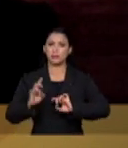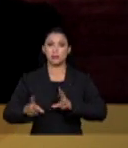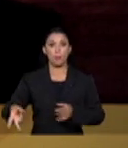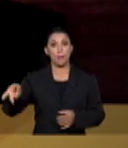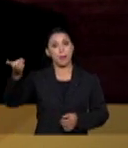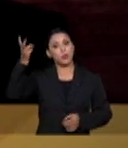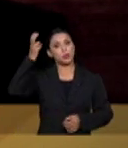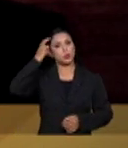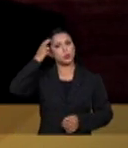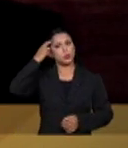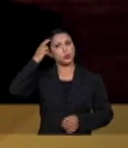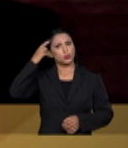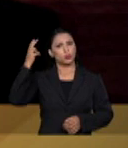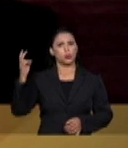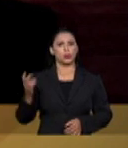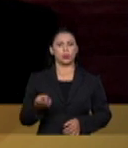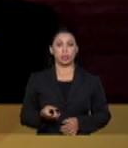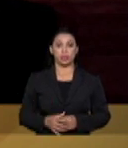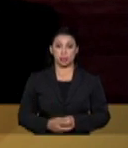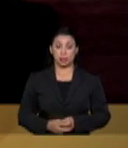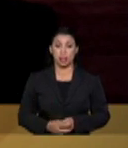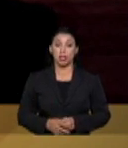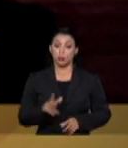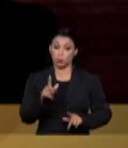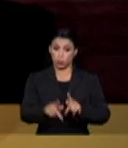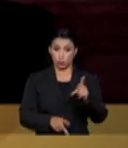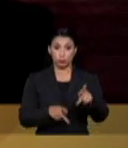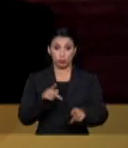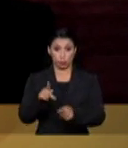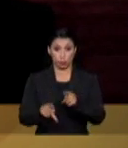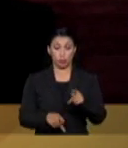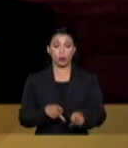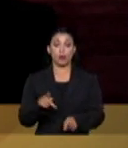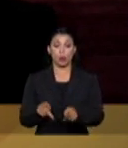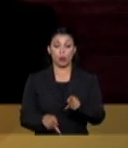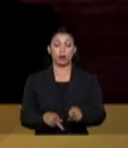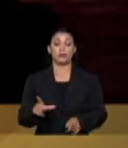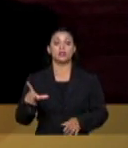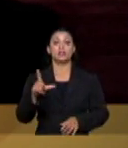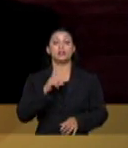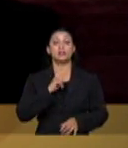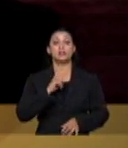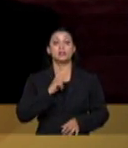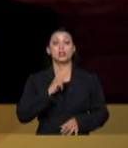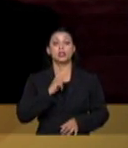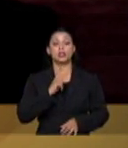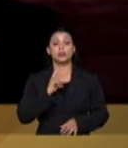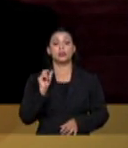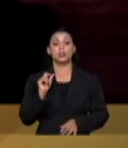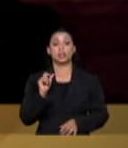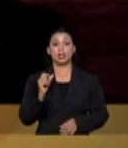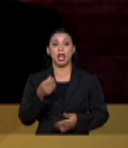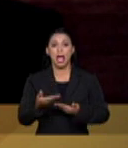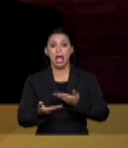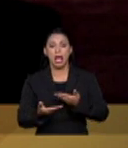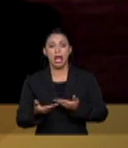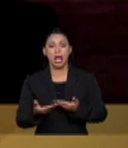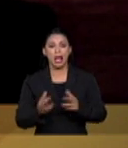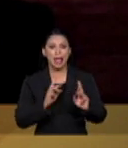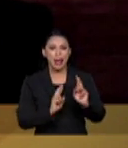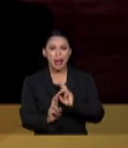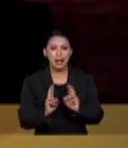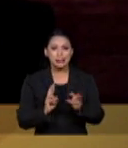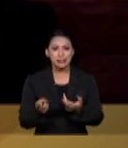as culturas e valores espirituais dos povos interessados possui a sua relação com as terras do território